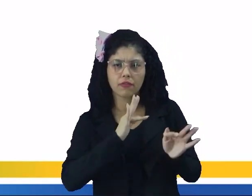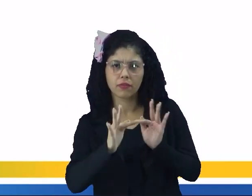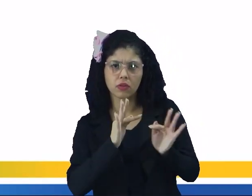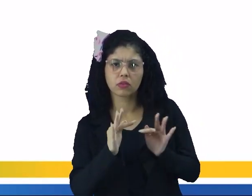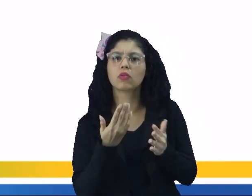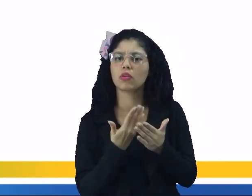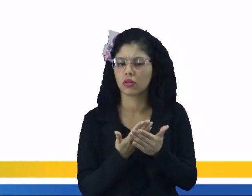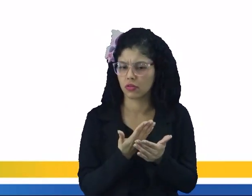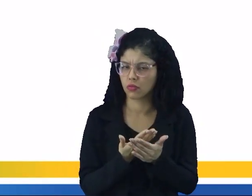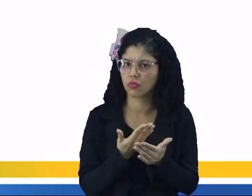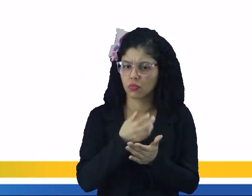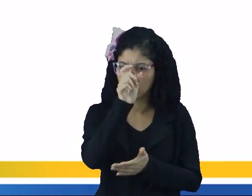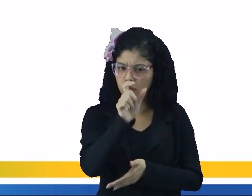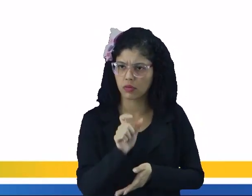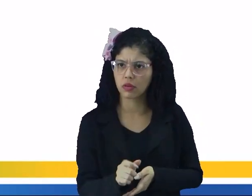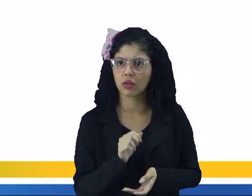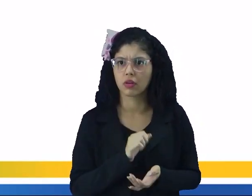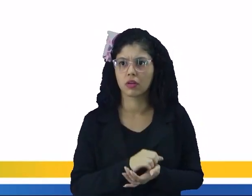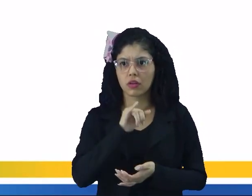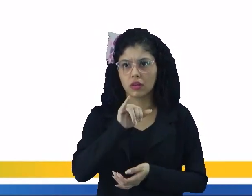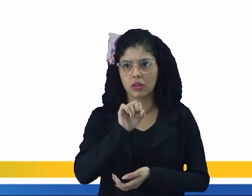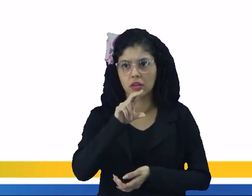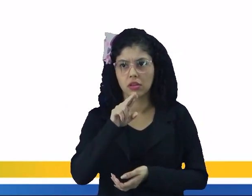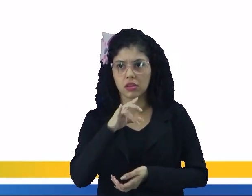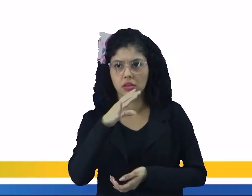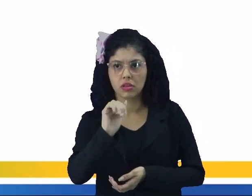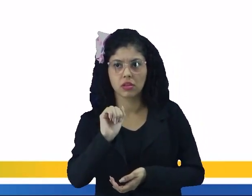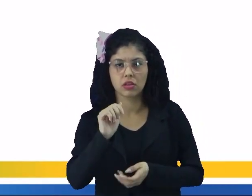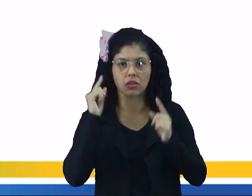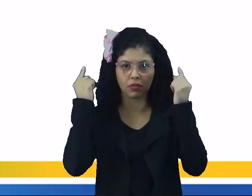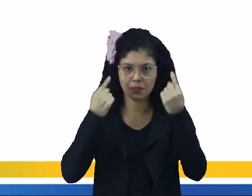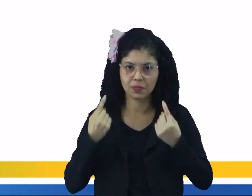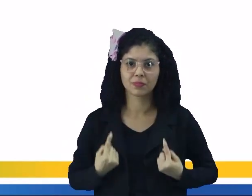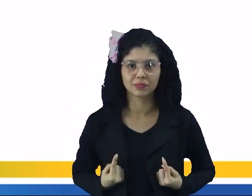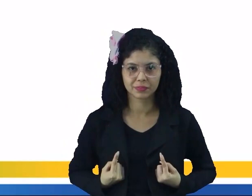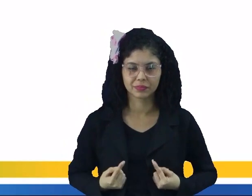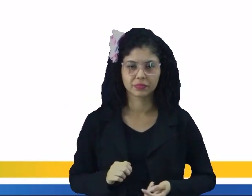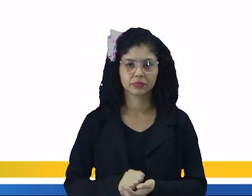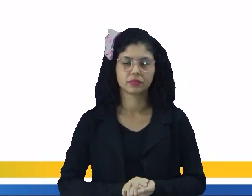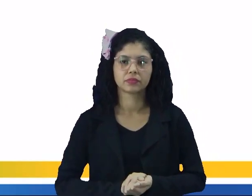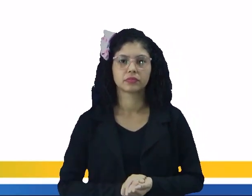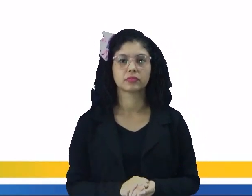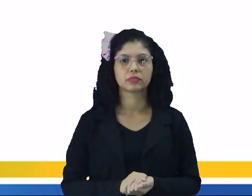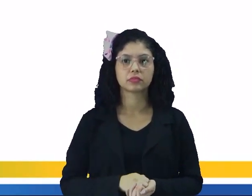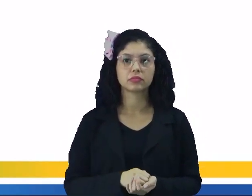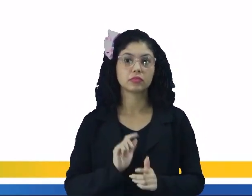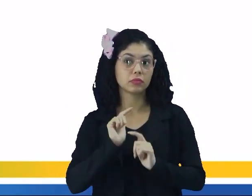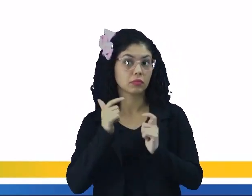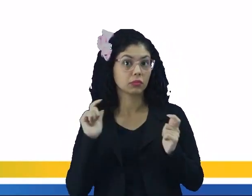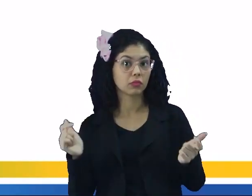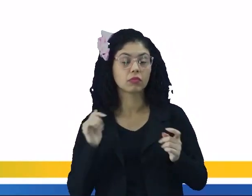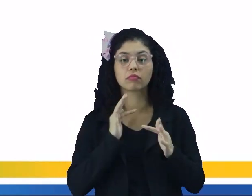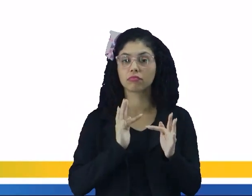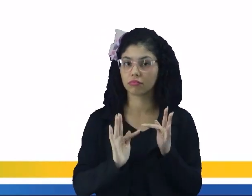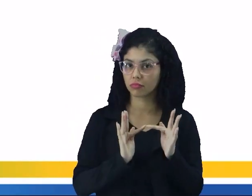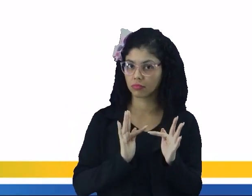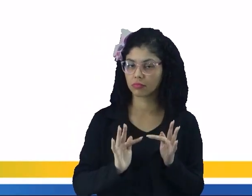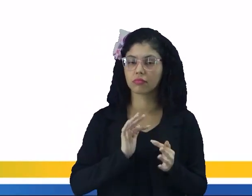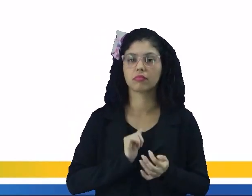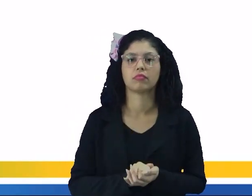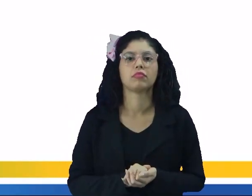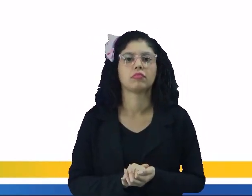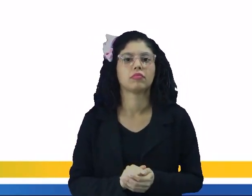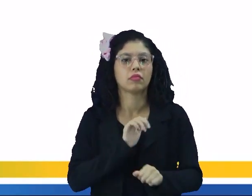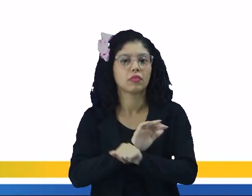vocês estudaram ele, foi Isaac Newton. Isso mesmo, Isaac Newton foi um grande físico e